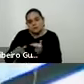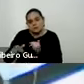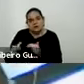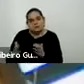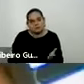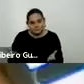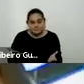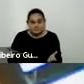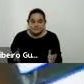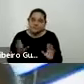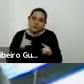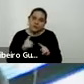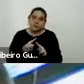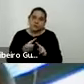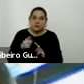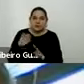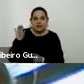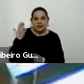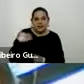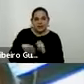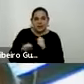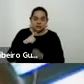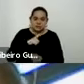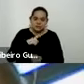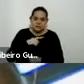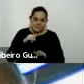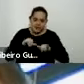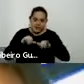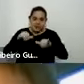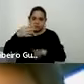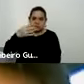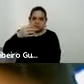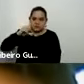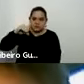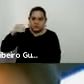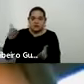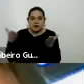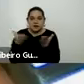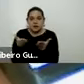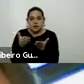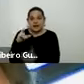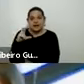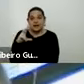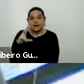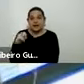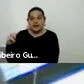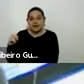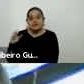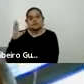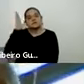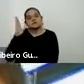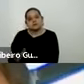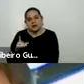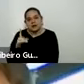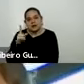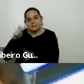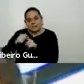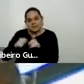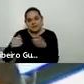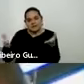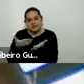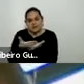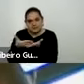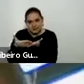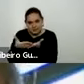tínhamos um vale-mercado na Caipção B de 490, nós elevamos para 500 agora a partir de amanhã, do dia 1º de setembro, e em dezembro já tem a correção do